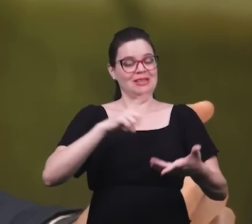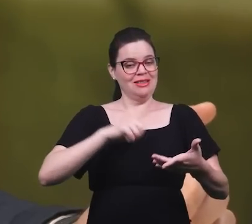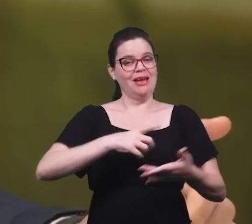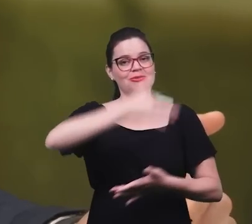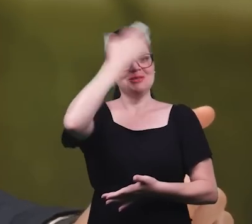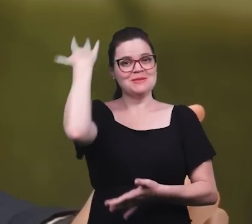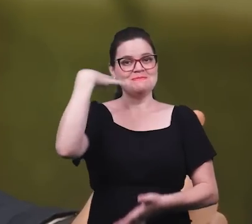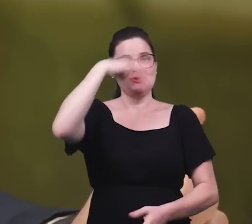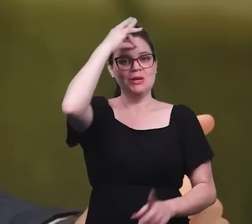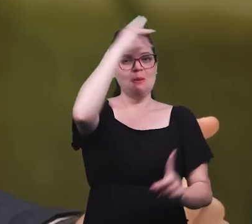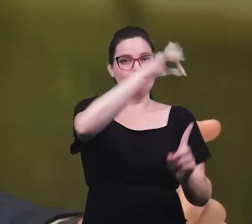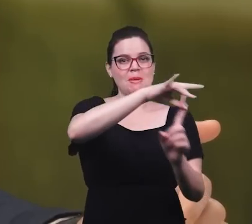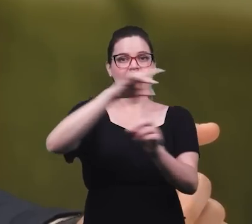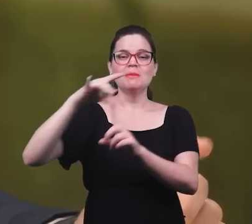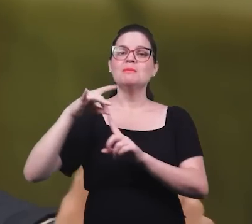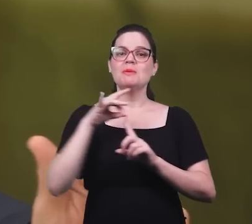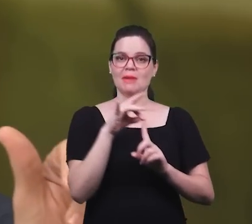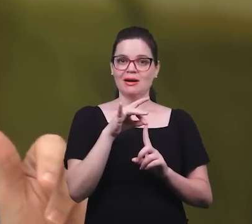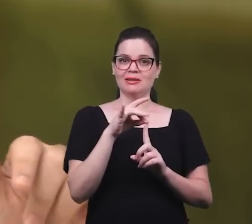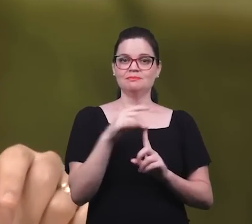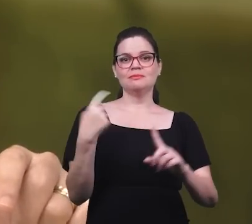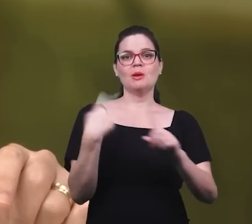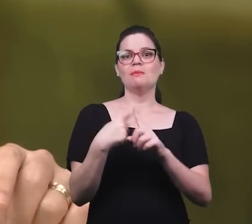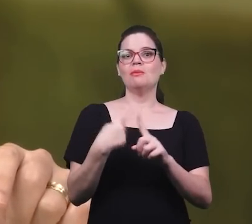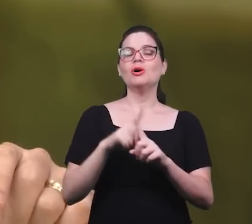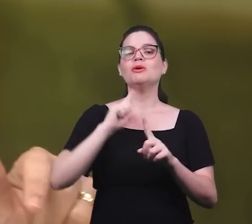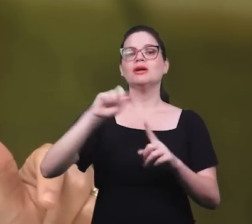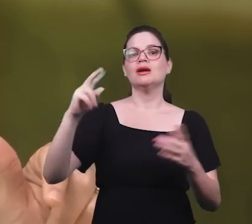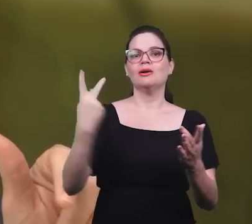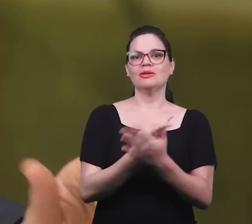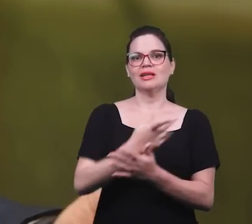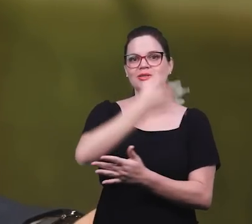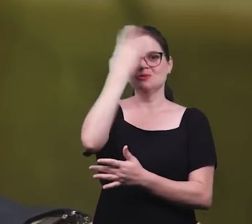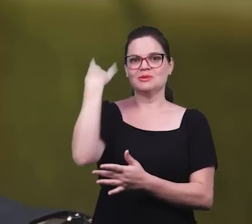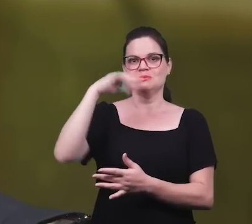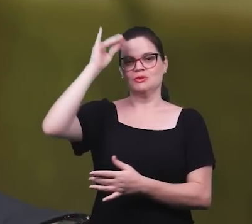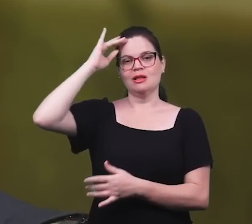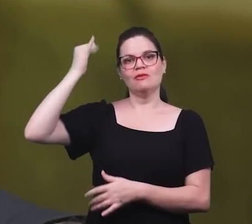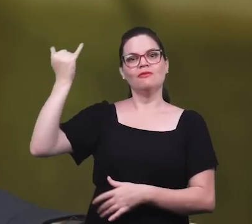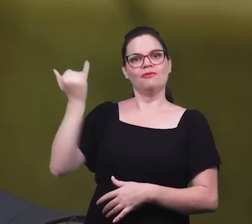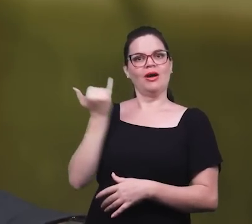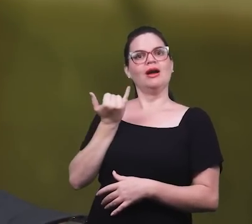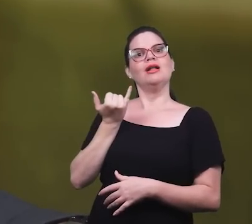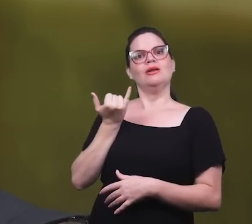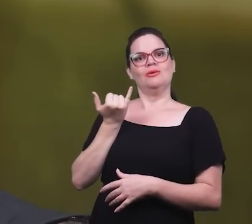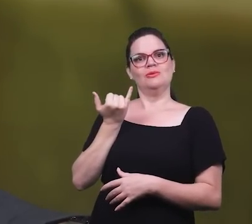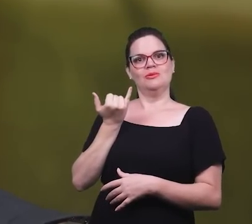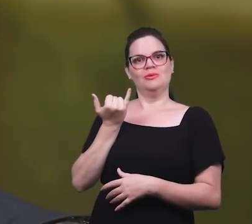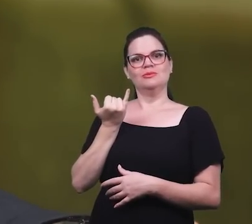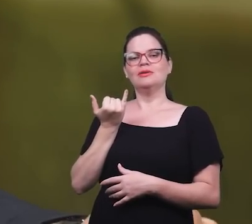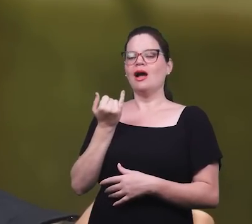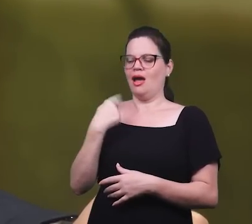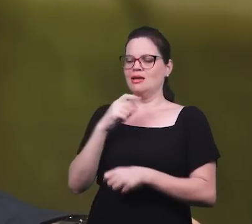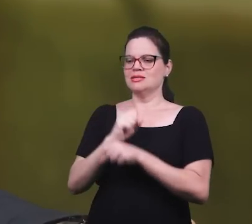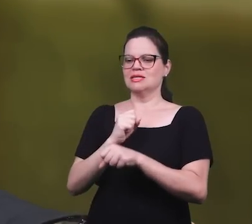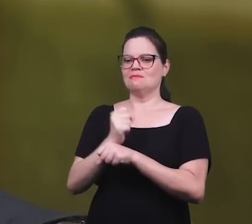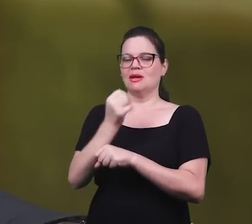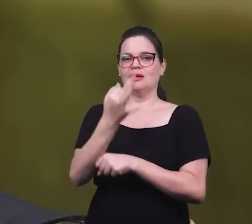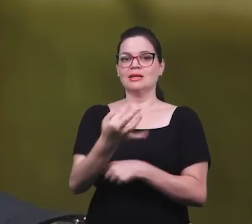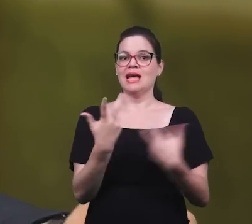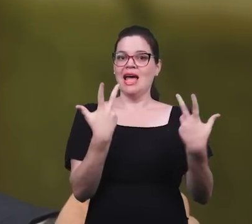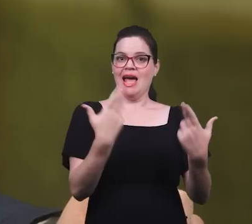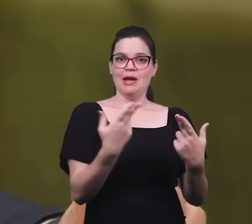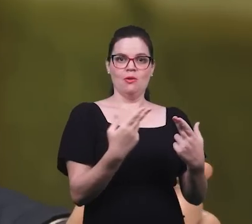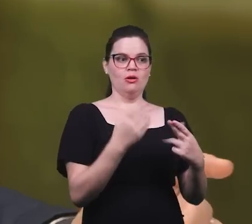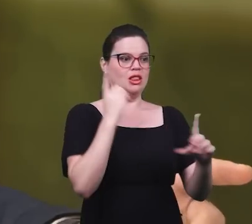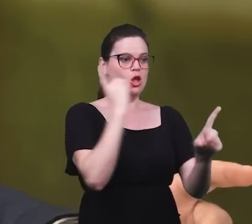a profecia trouxe para ele esperança. A palavra de Elias vai voltar a chover. Lindo, é verdade. Vai voltar a chover.